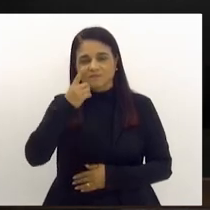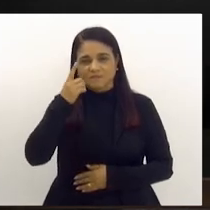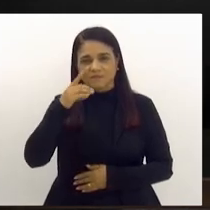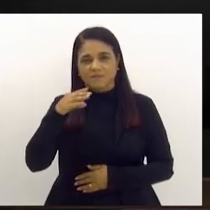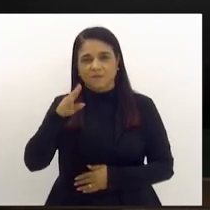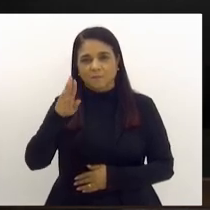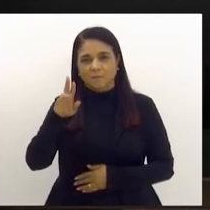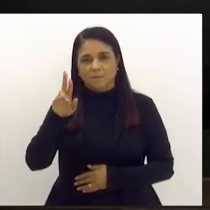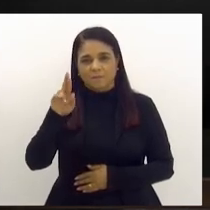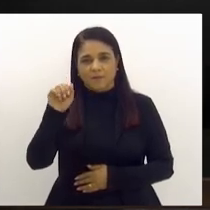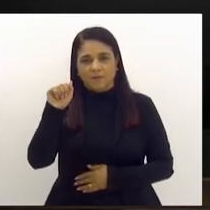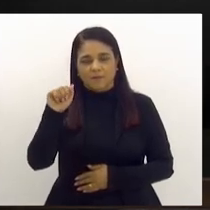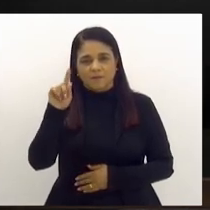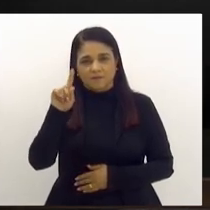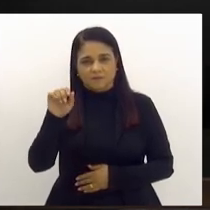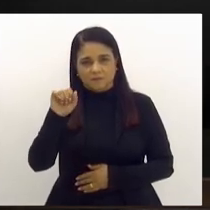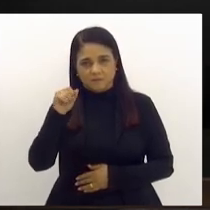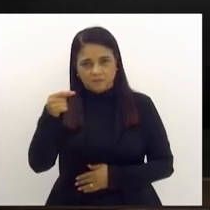Deputado Brazão.